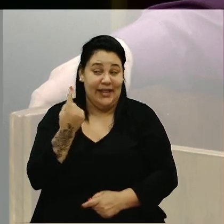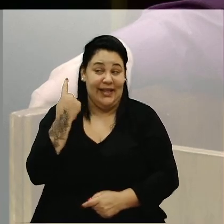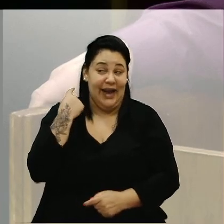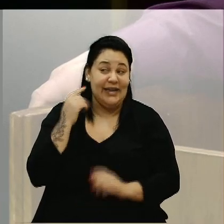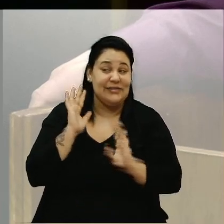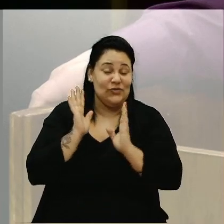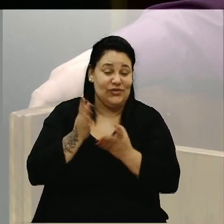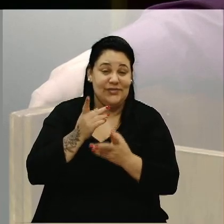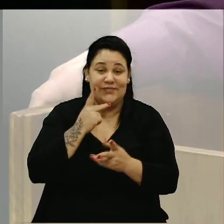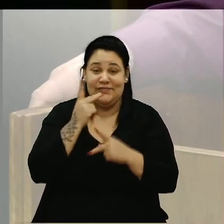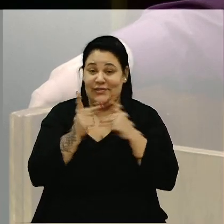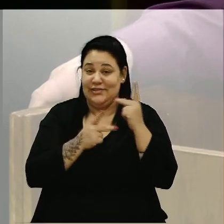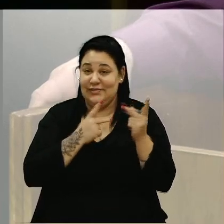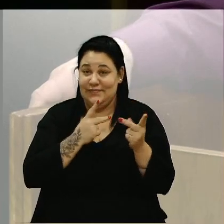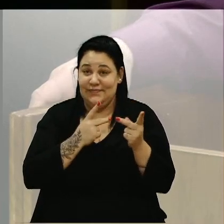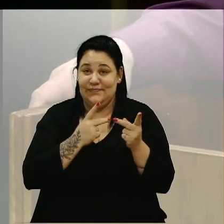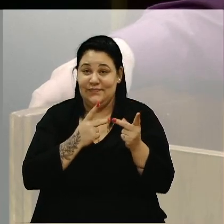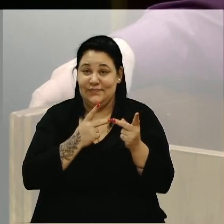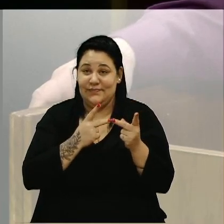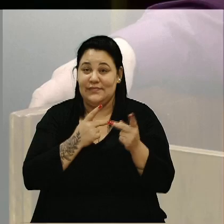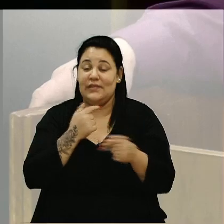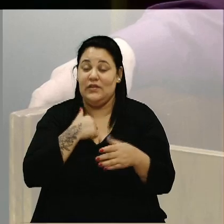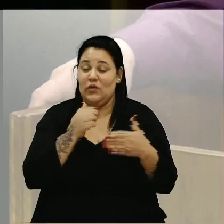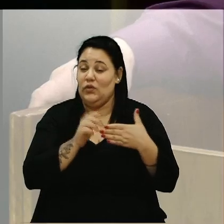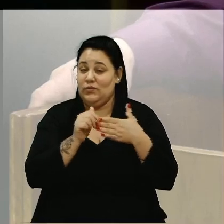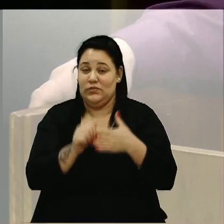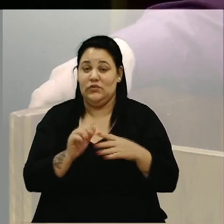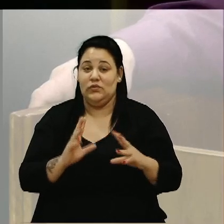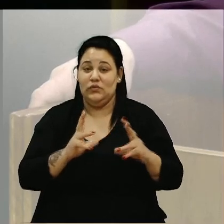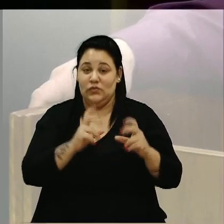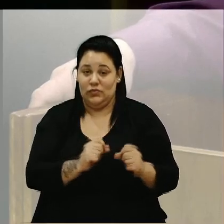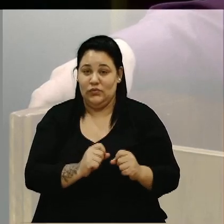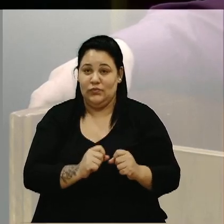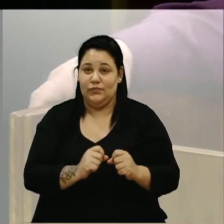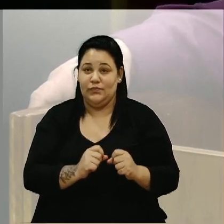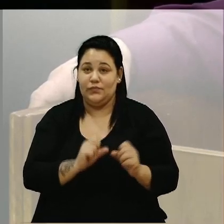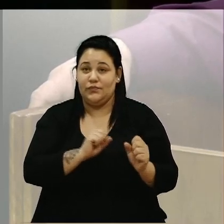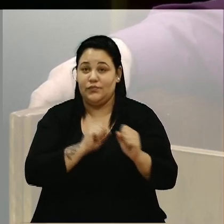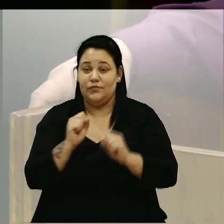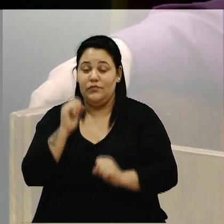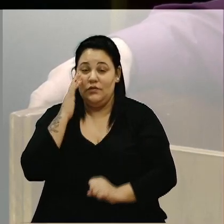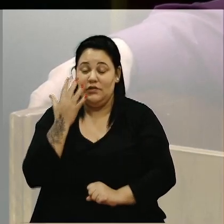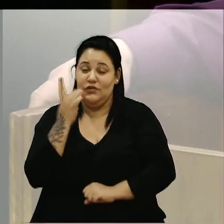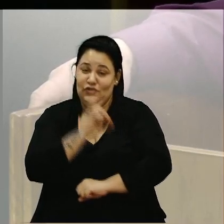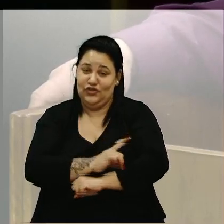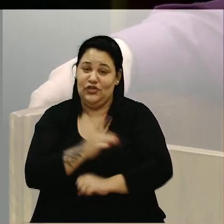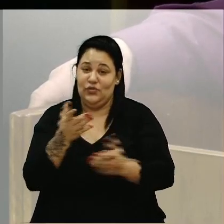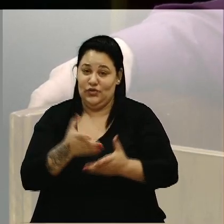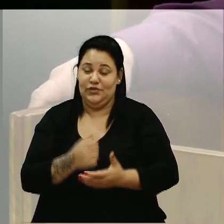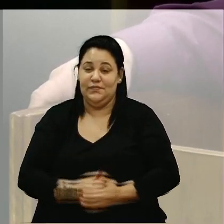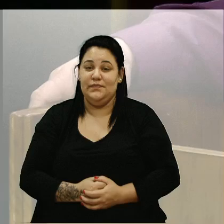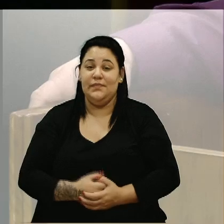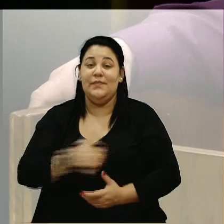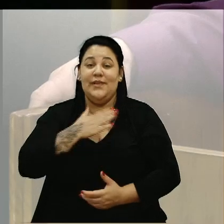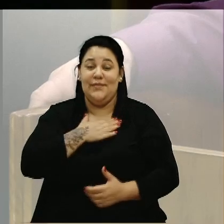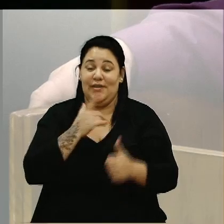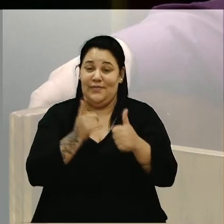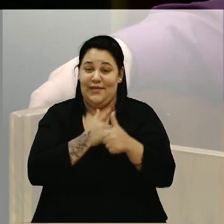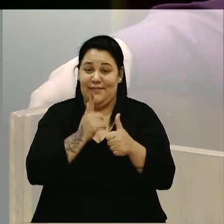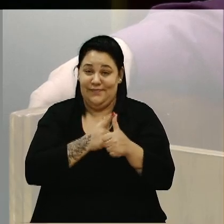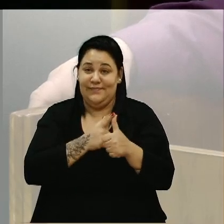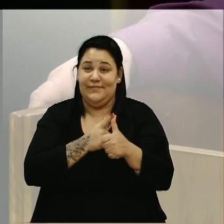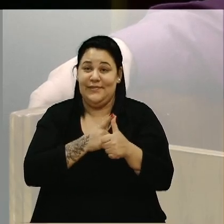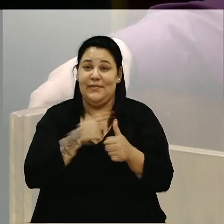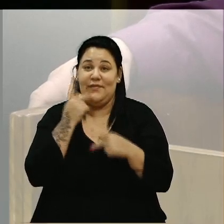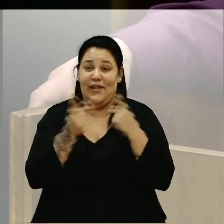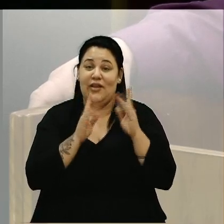falei, estou por dentro e do que poderia acontecer na data de hoje. Primeiramente, na minha fala, eu